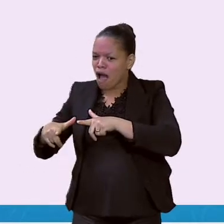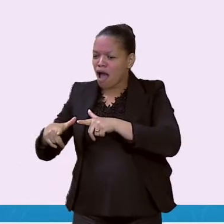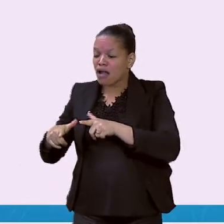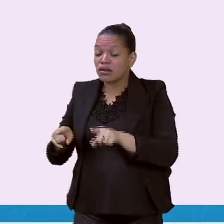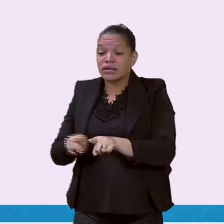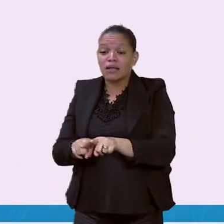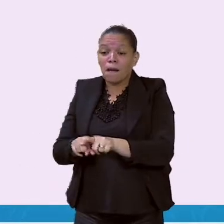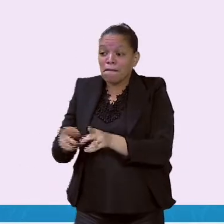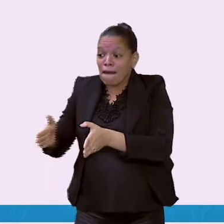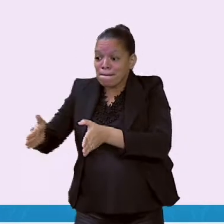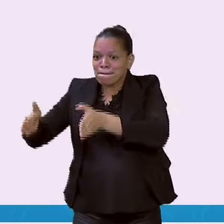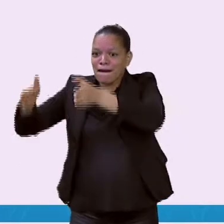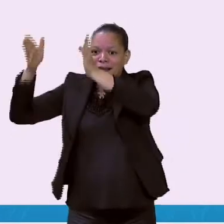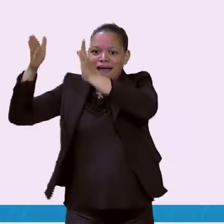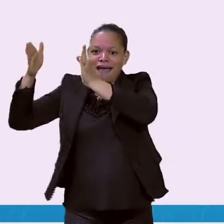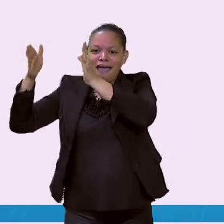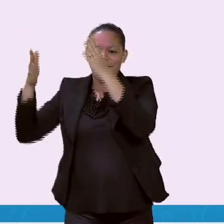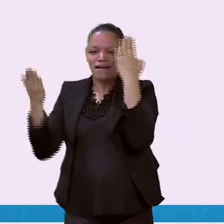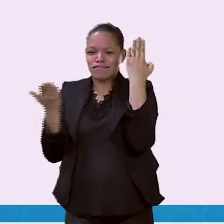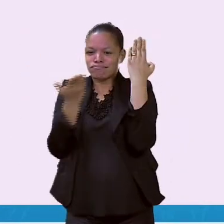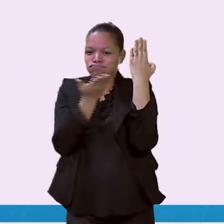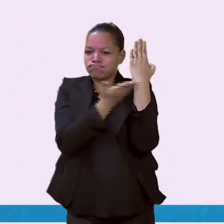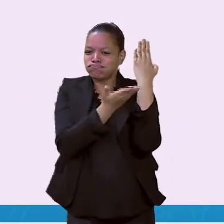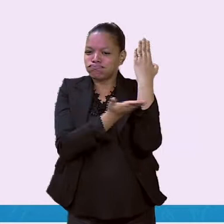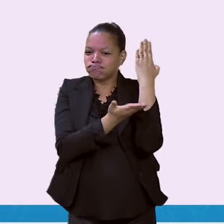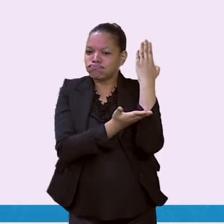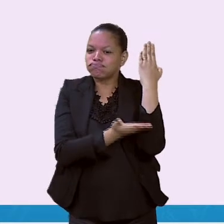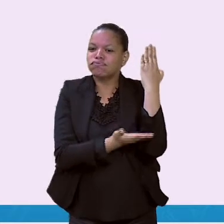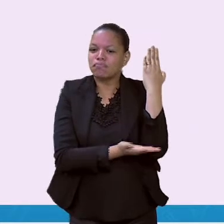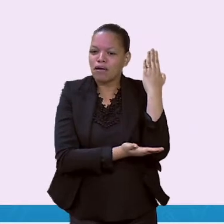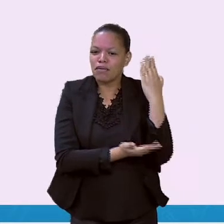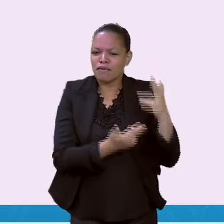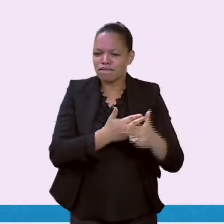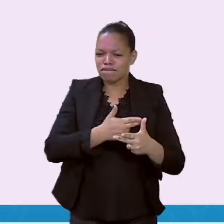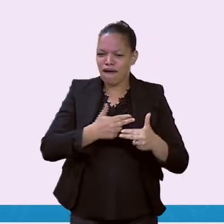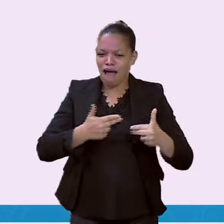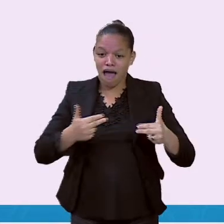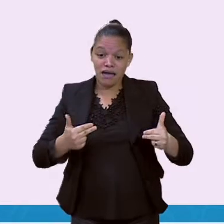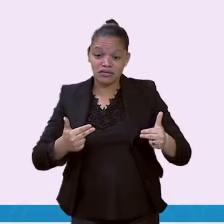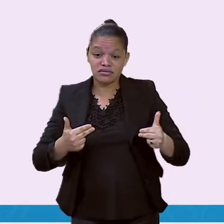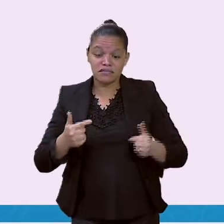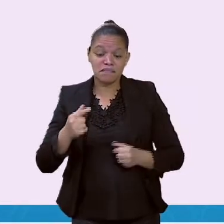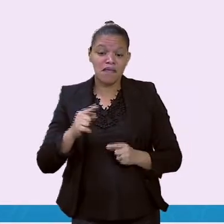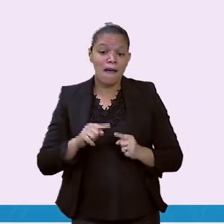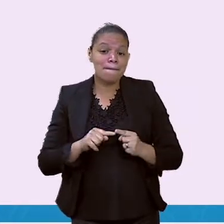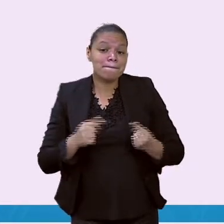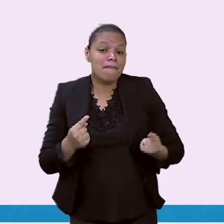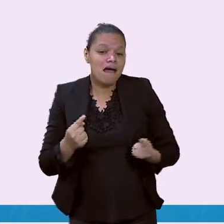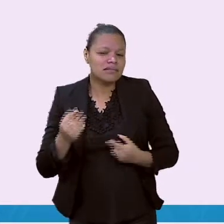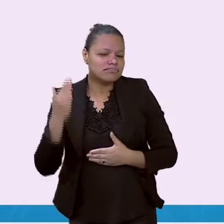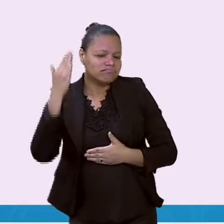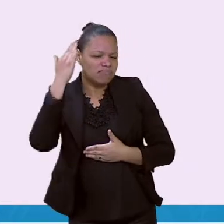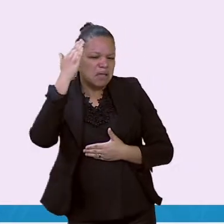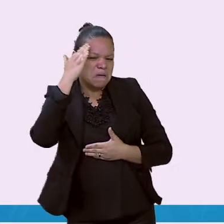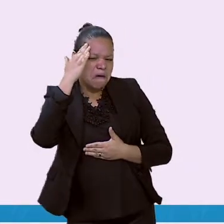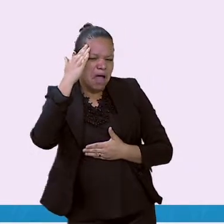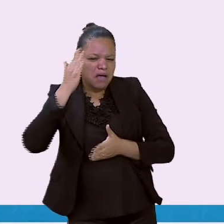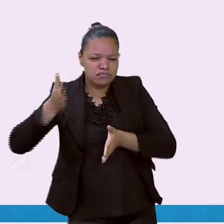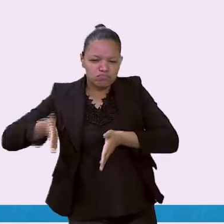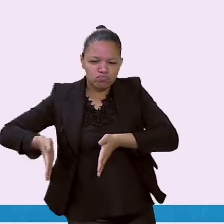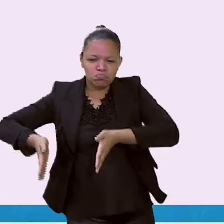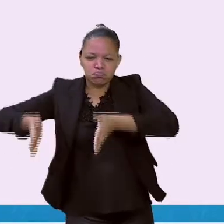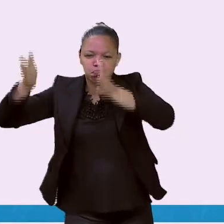de prédios de apartamentos. Na minha opinião, esses prédios deviam se chamar empilhamentos,